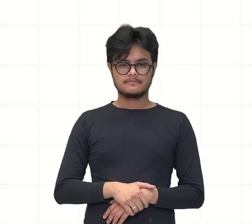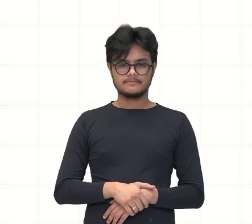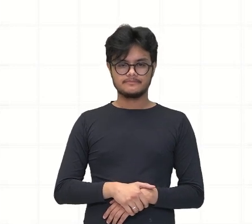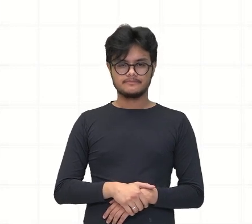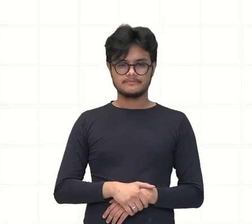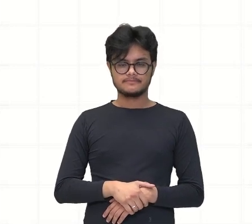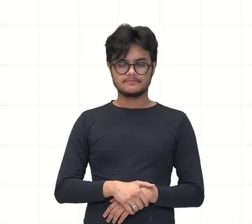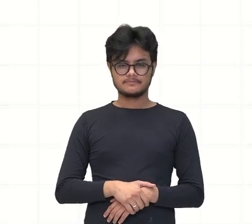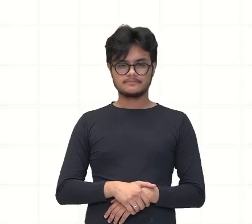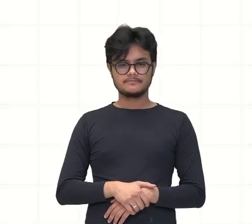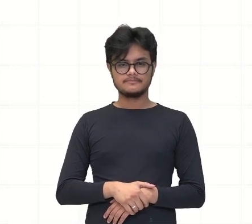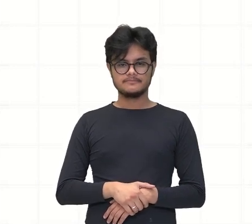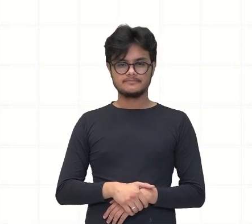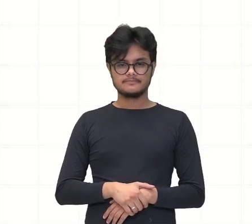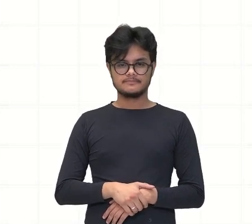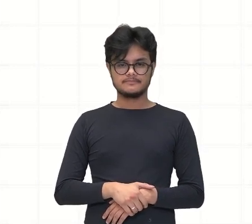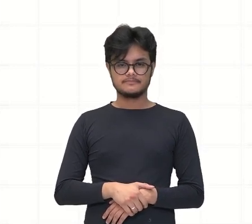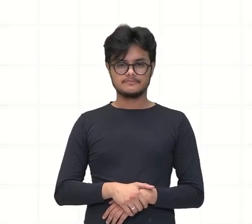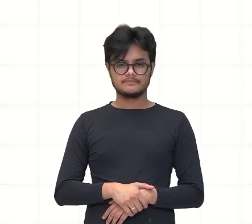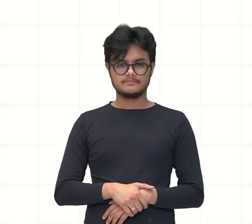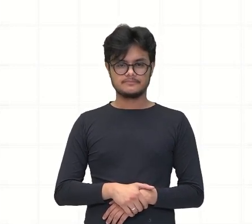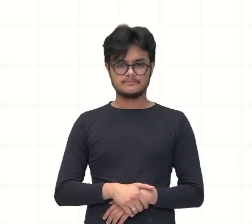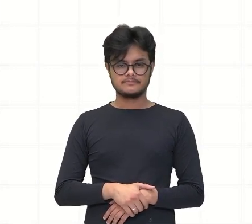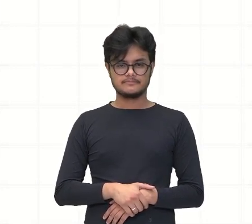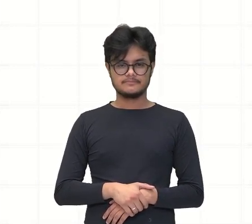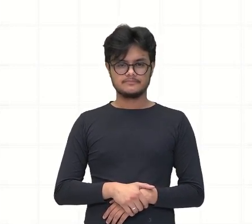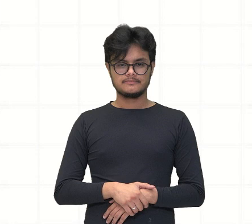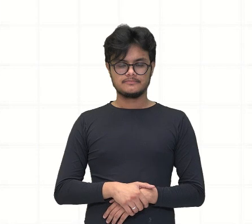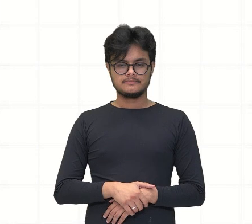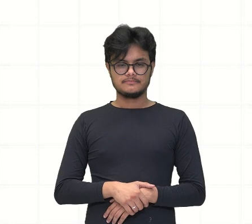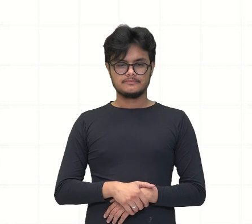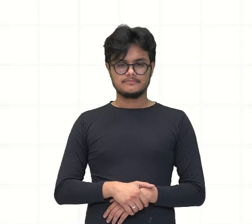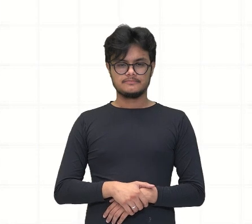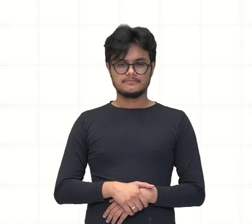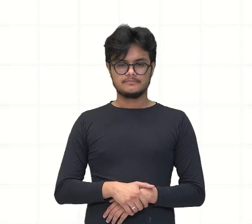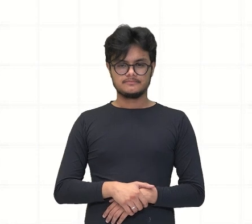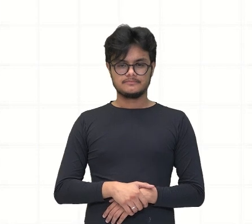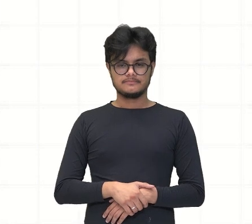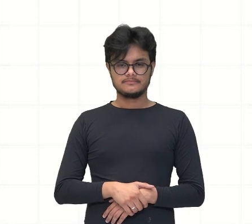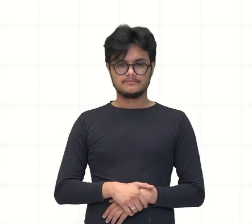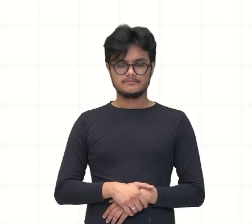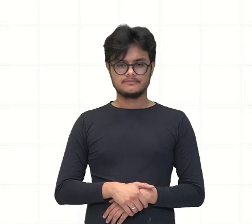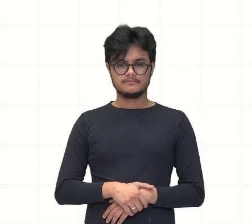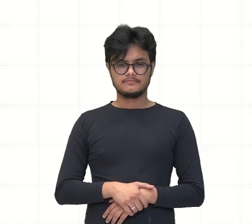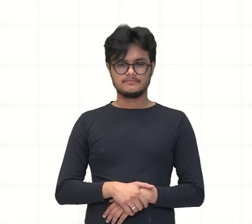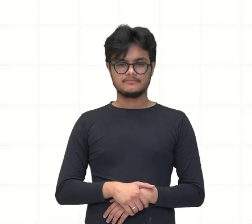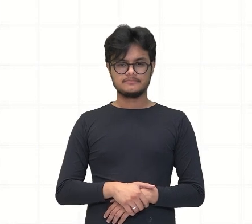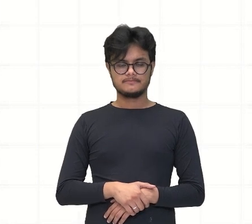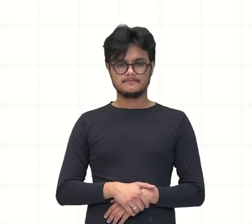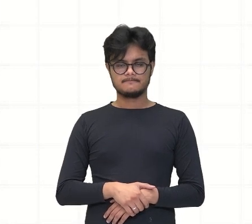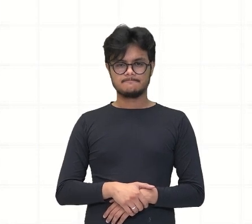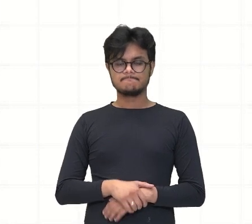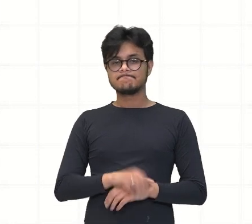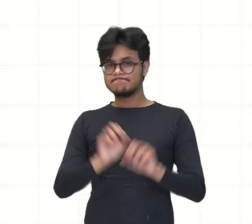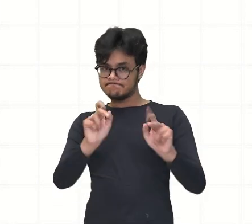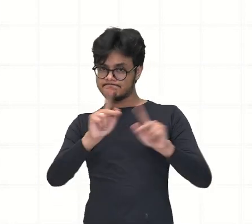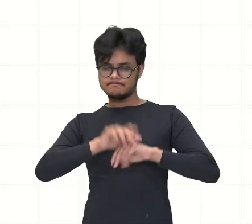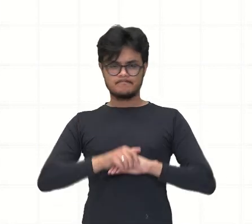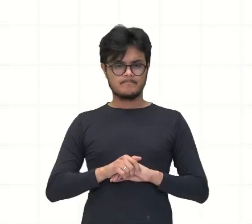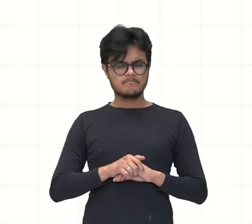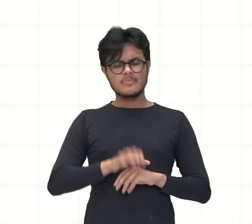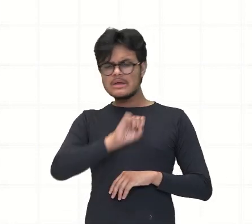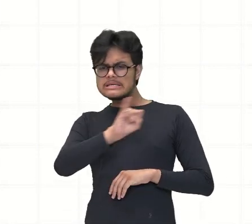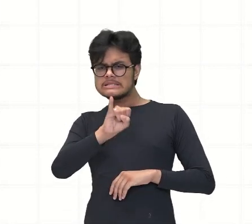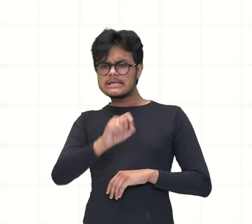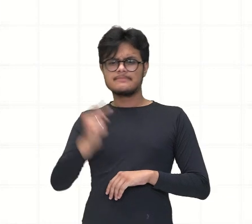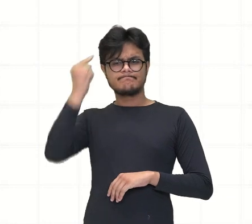centímetro e vou ter o milímetro. Tudo bem? Então, se eu estou com uma